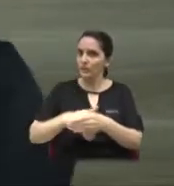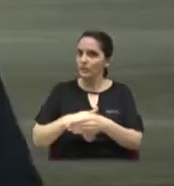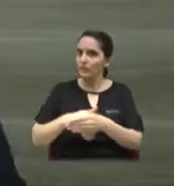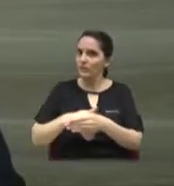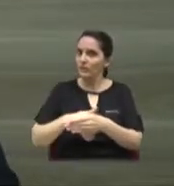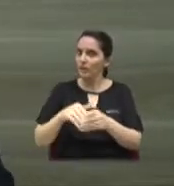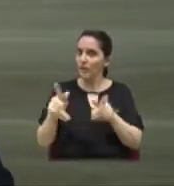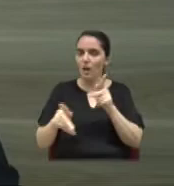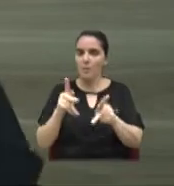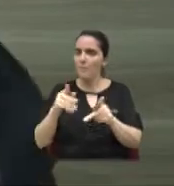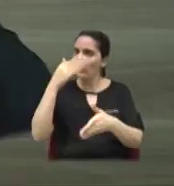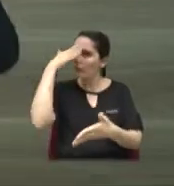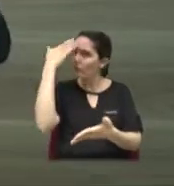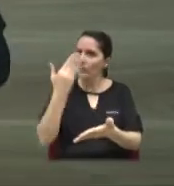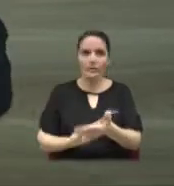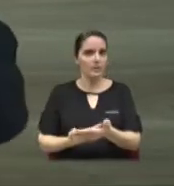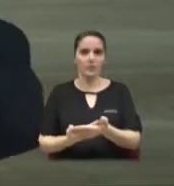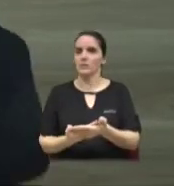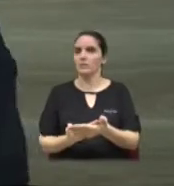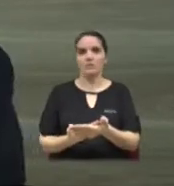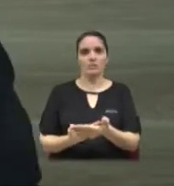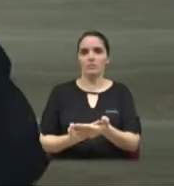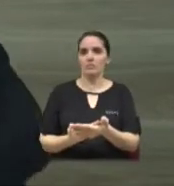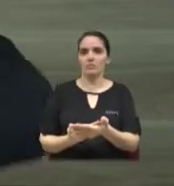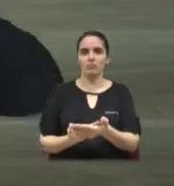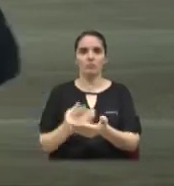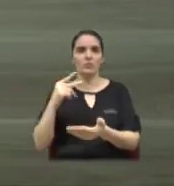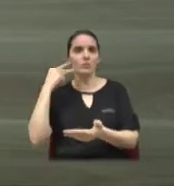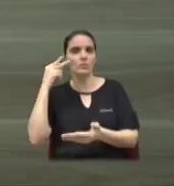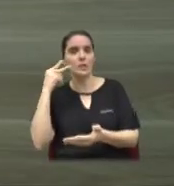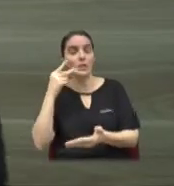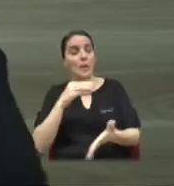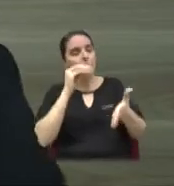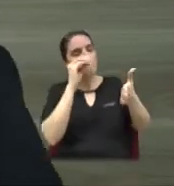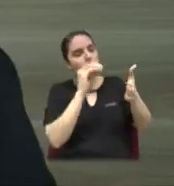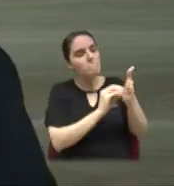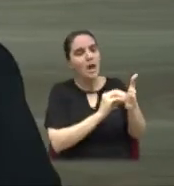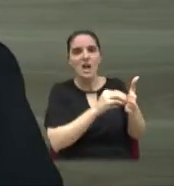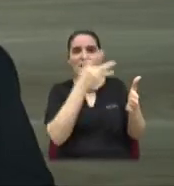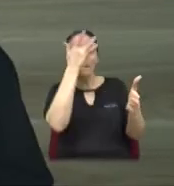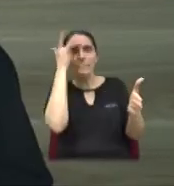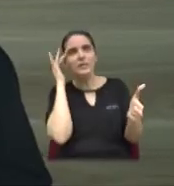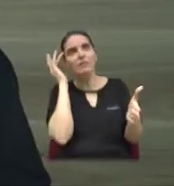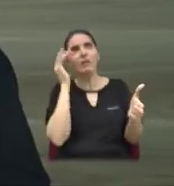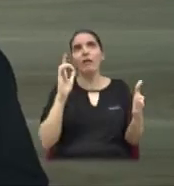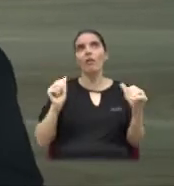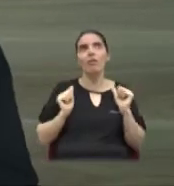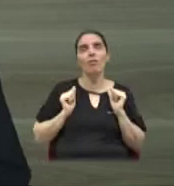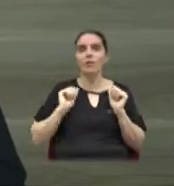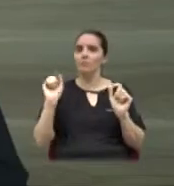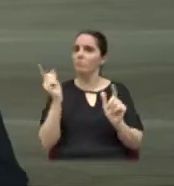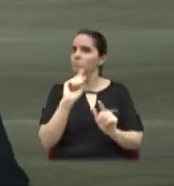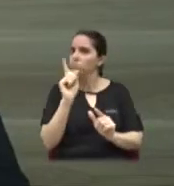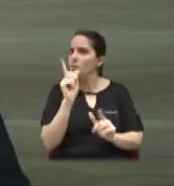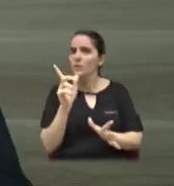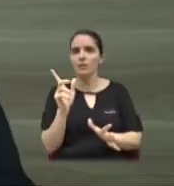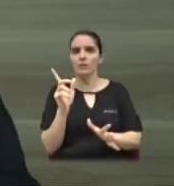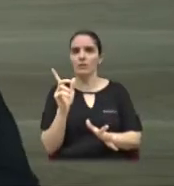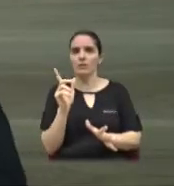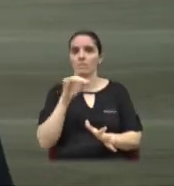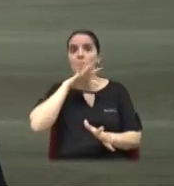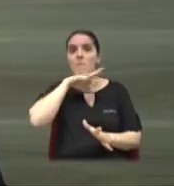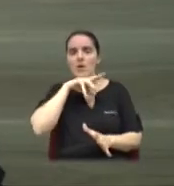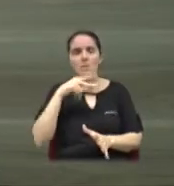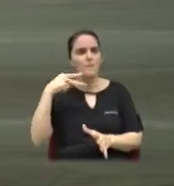da política. Somos rotulados como pessoas que estão aqui e não fazem nada. Isso é ruim para nós, é ruim